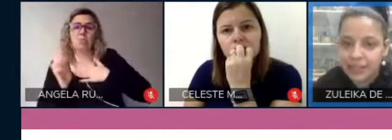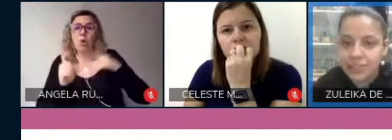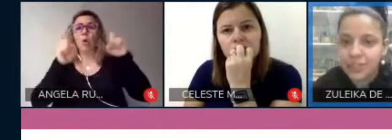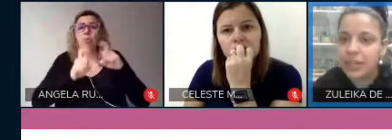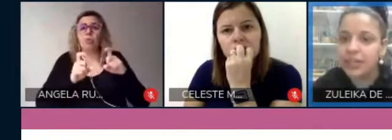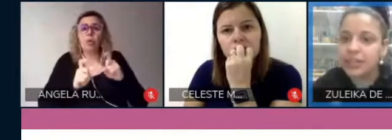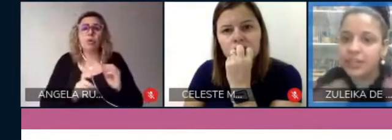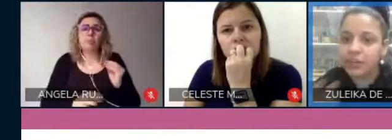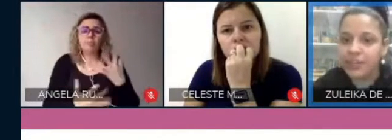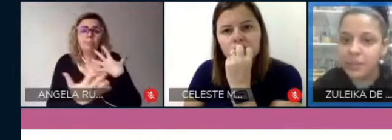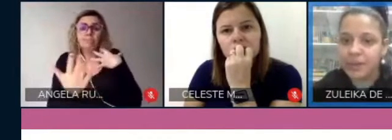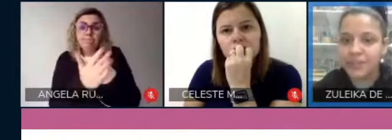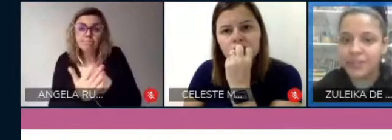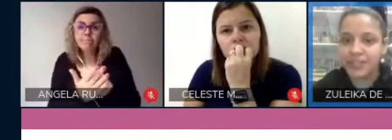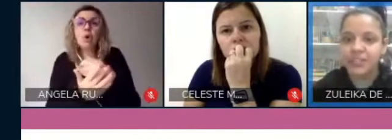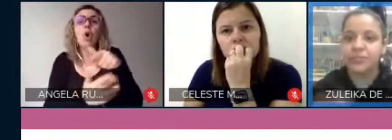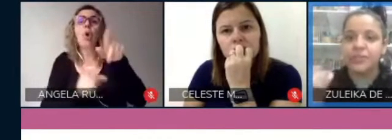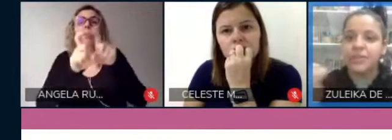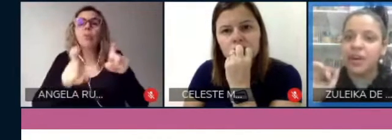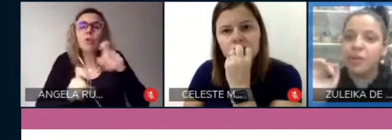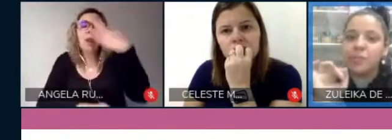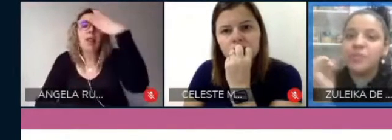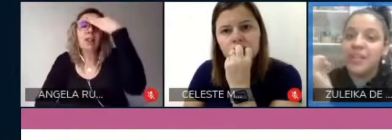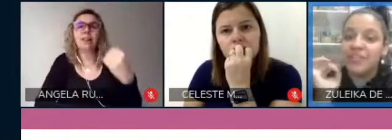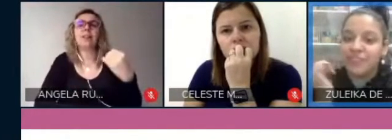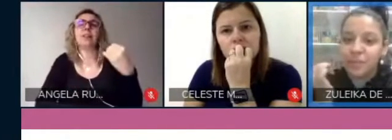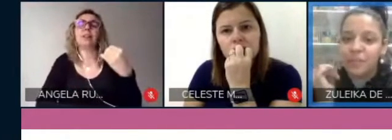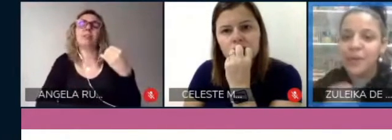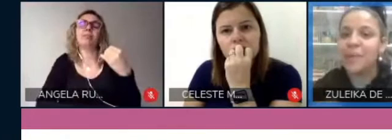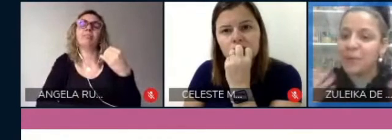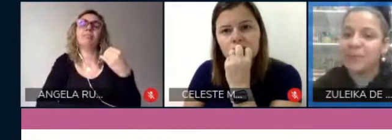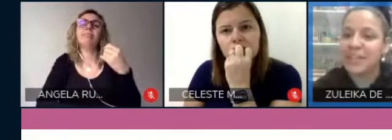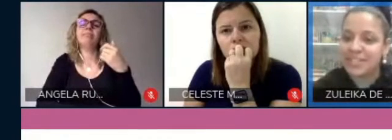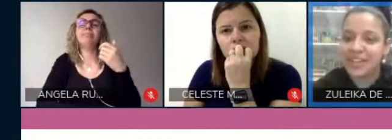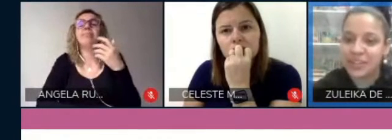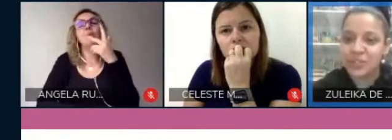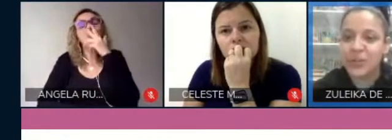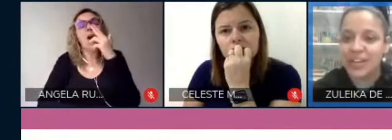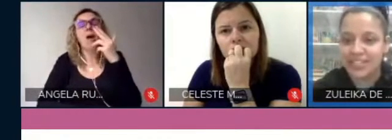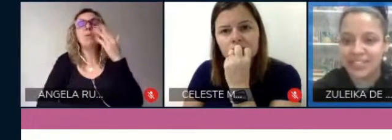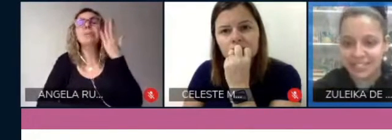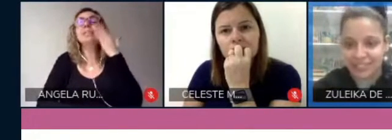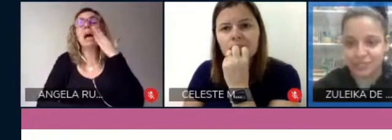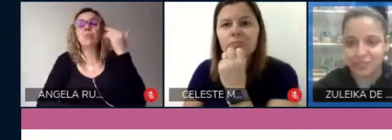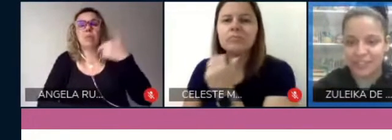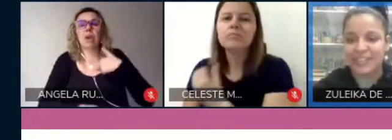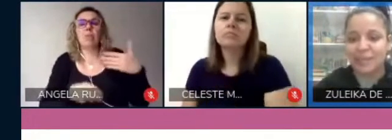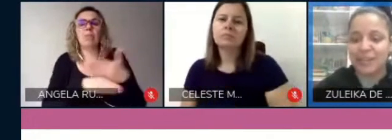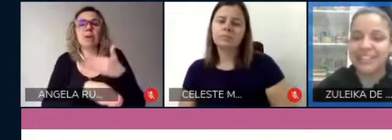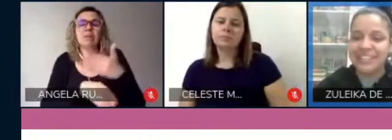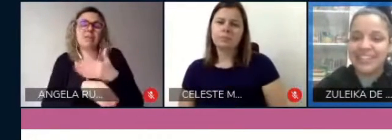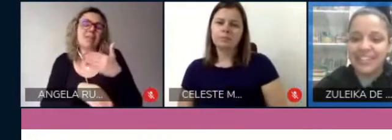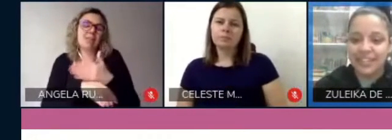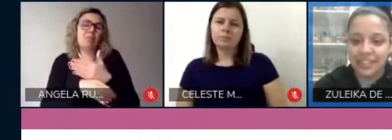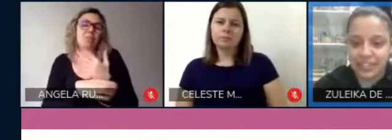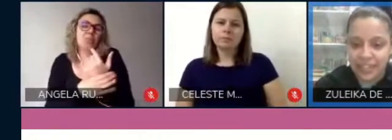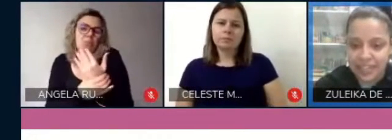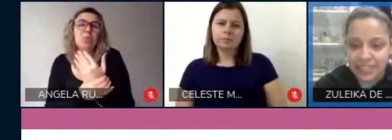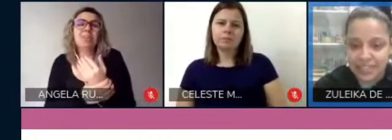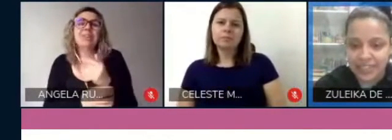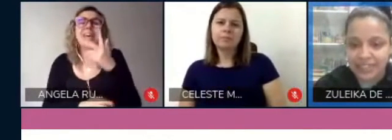e ele entende que eu faço parte da rede URGS. É uma pulseira VIP para eu ter acesso a esse acervo, tá